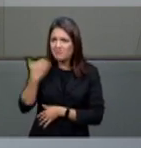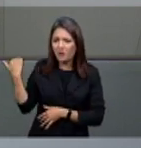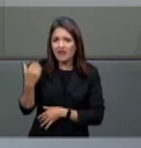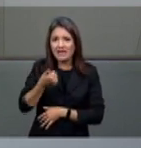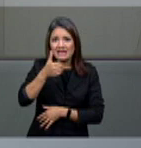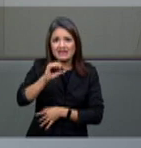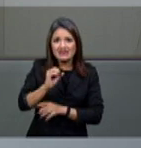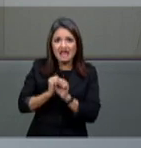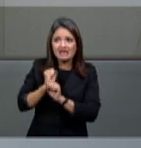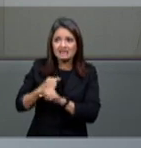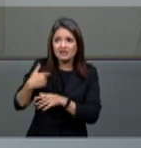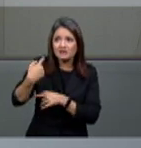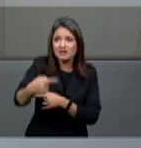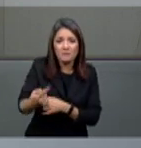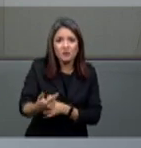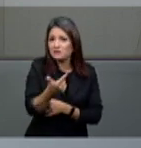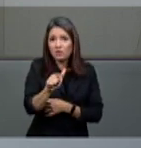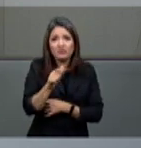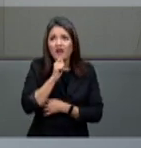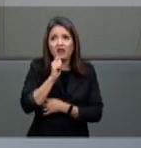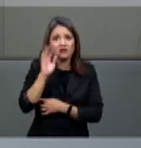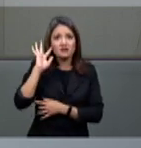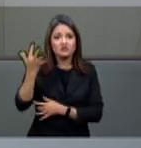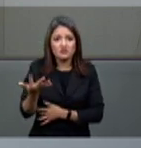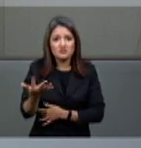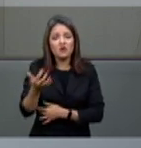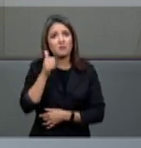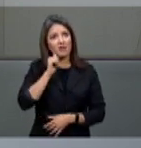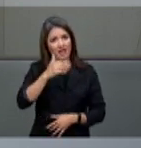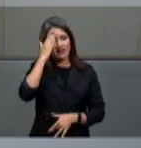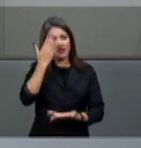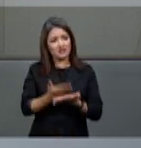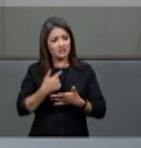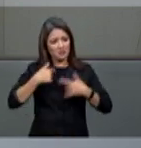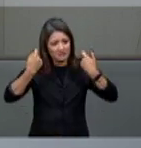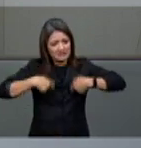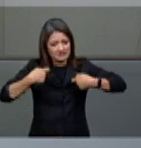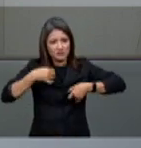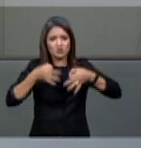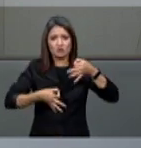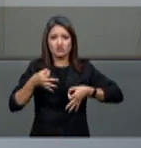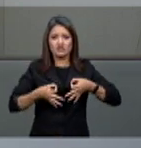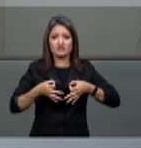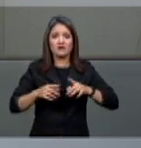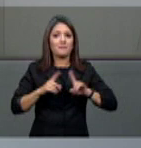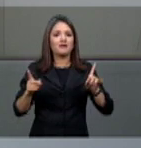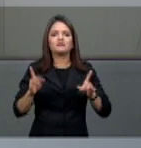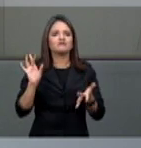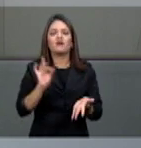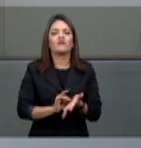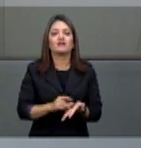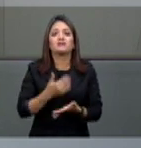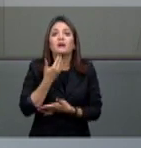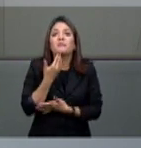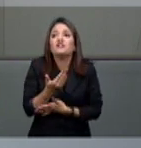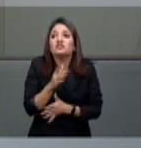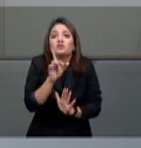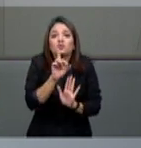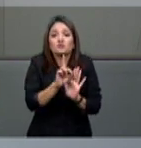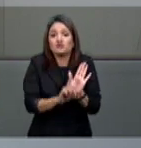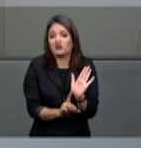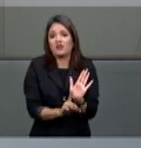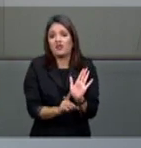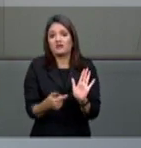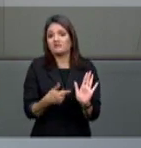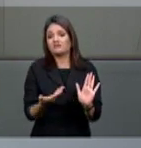ela continua acreditando que ela precisa de Justiça mas na verdade ela está pedindo pelo menos o direito